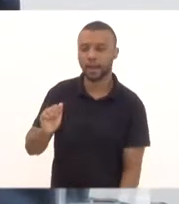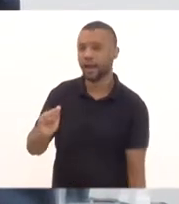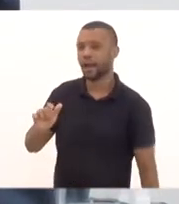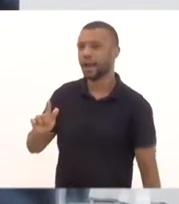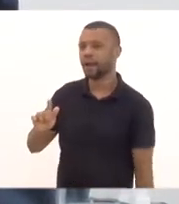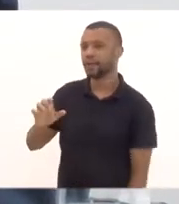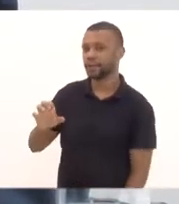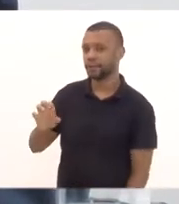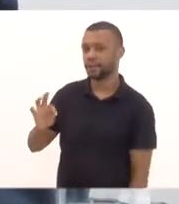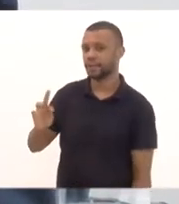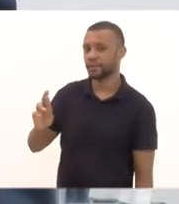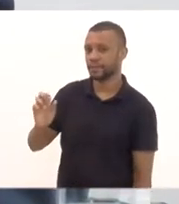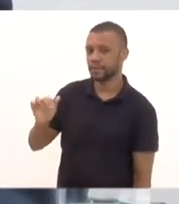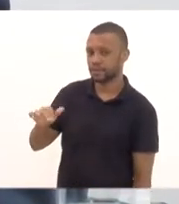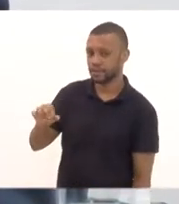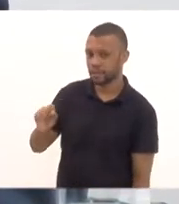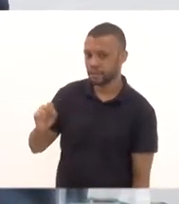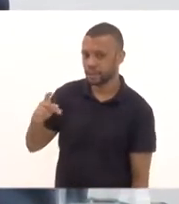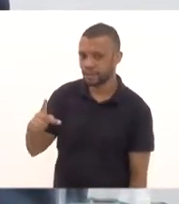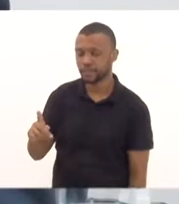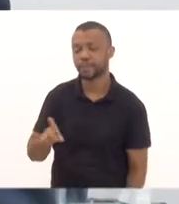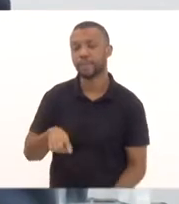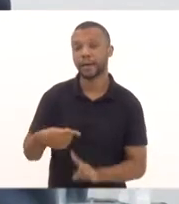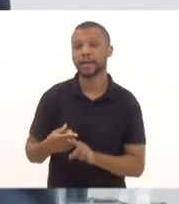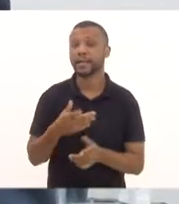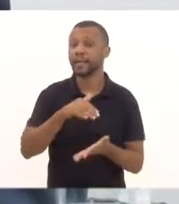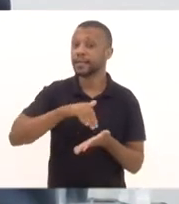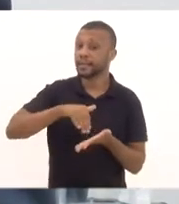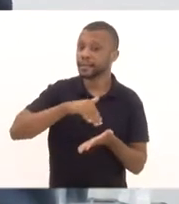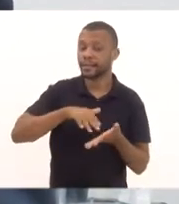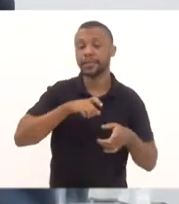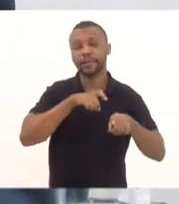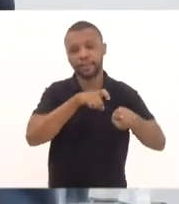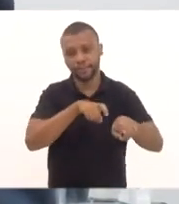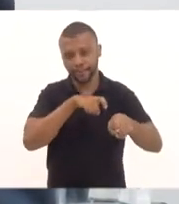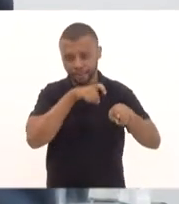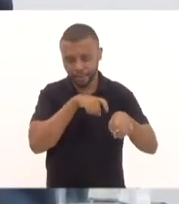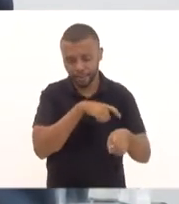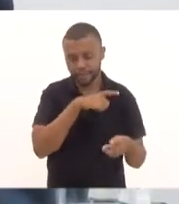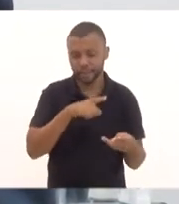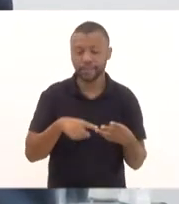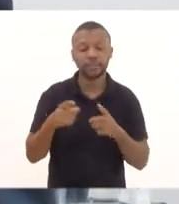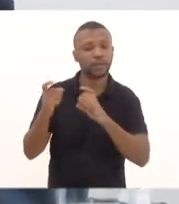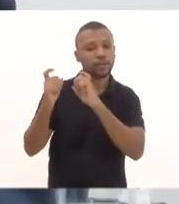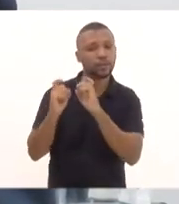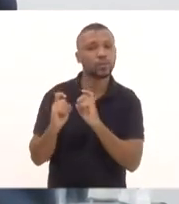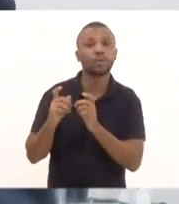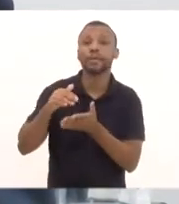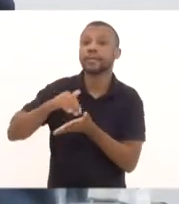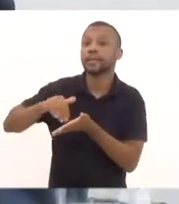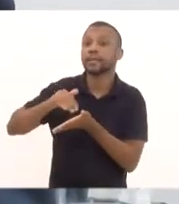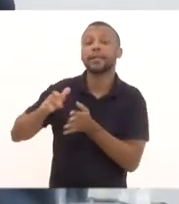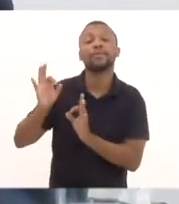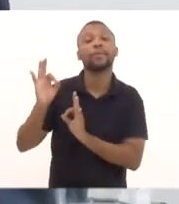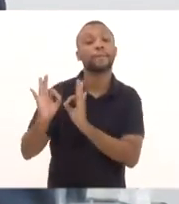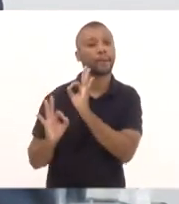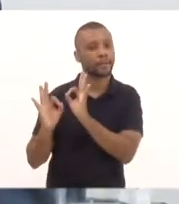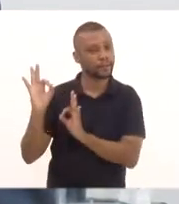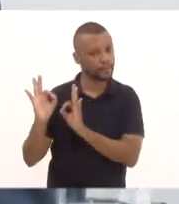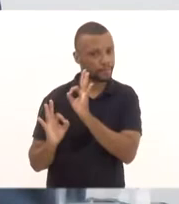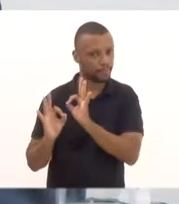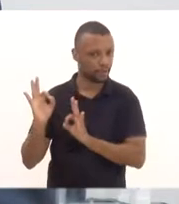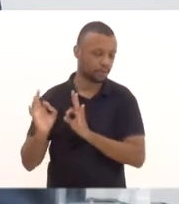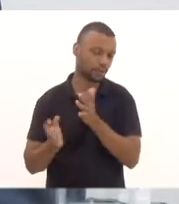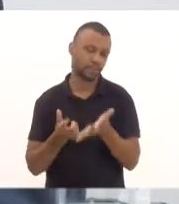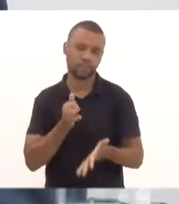tem que discutir com a secretaria de fazenda né tem que discutir com a secretaria de planejamento É porque por exemplo tem a questão